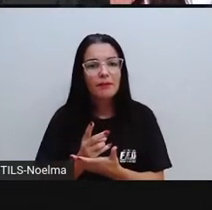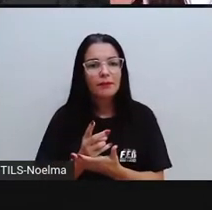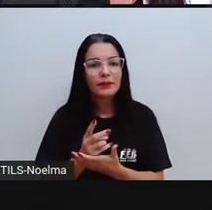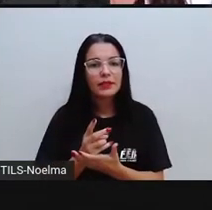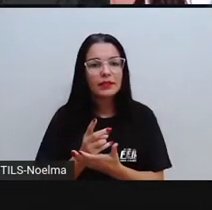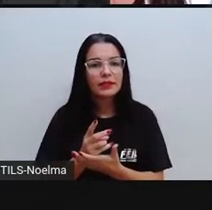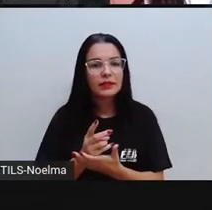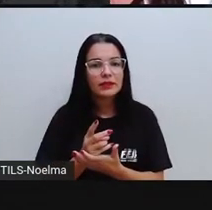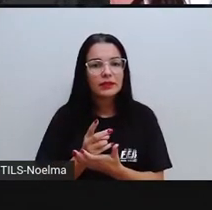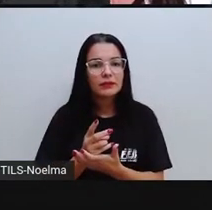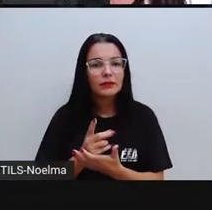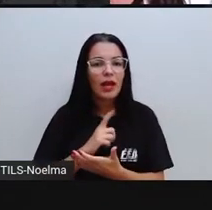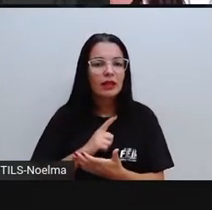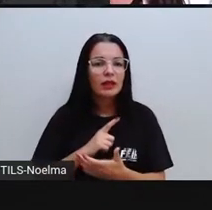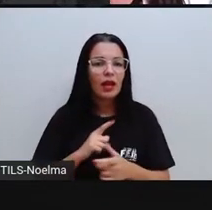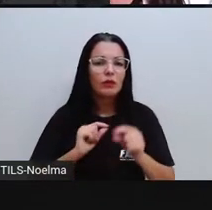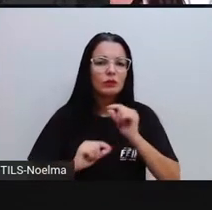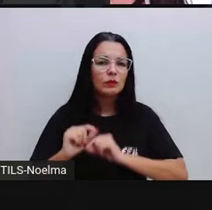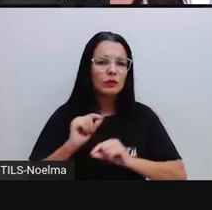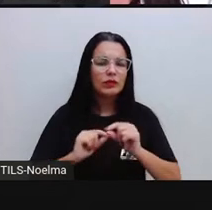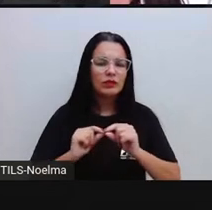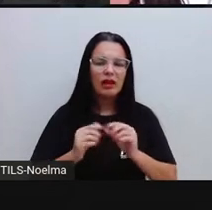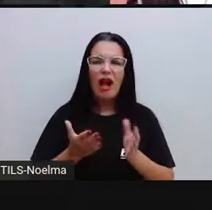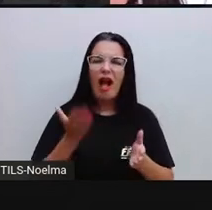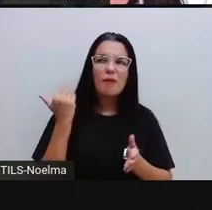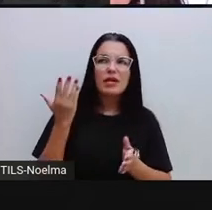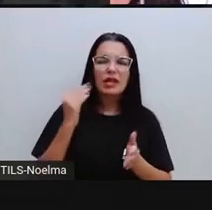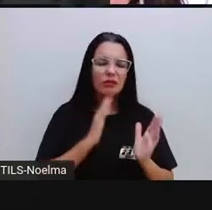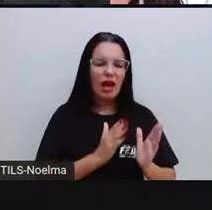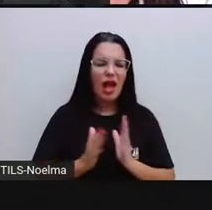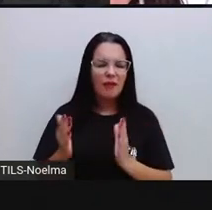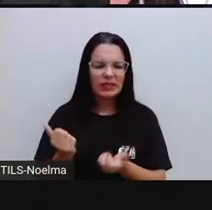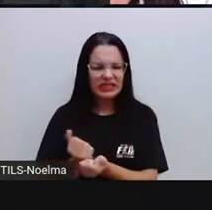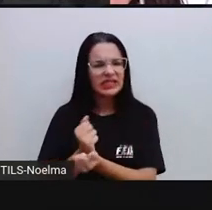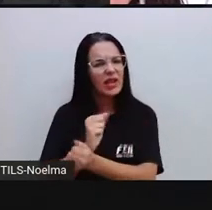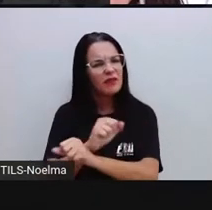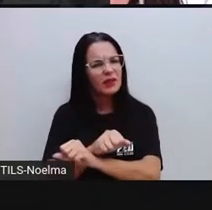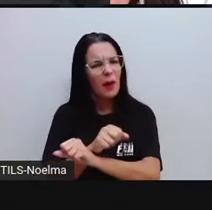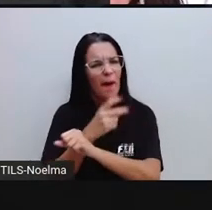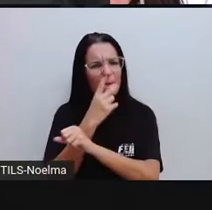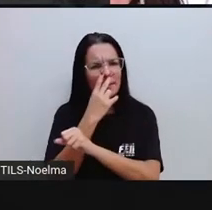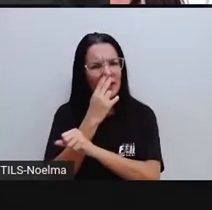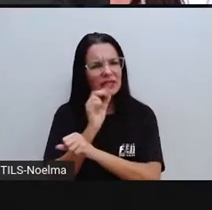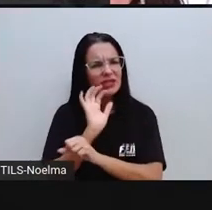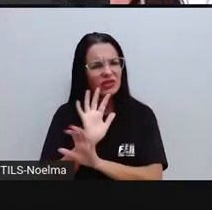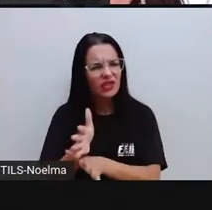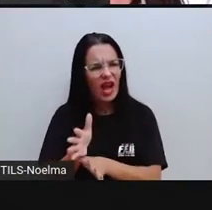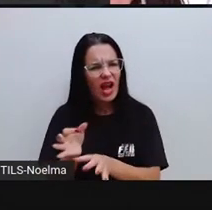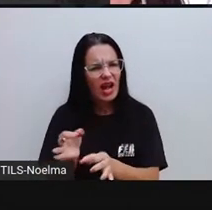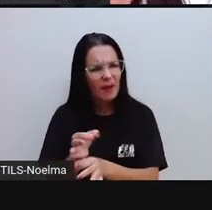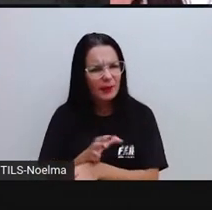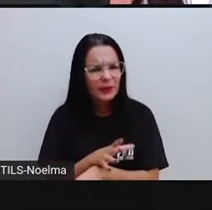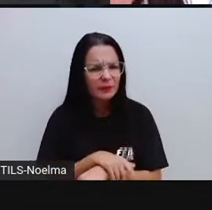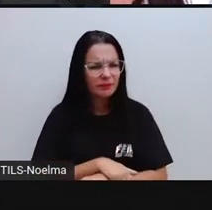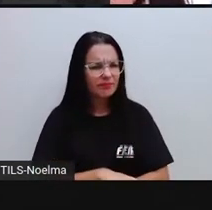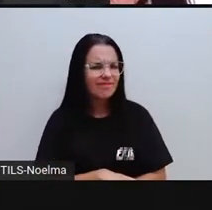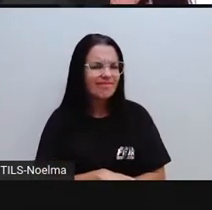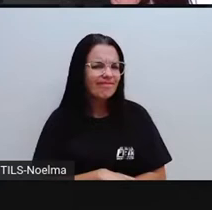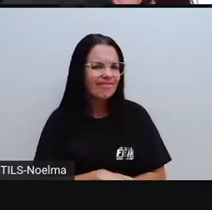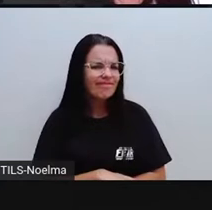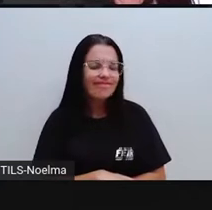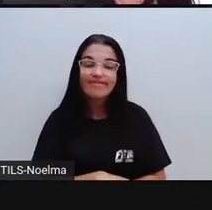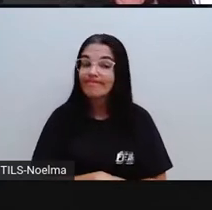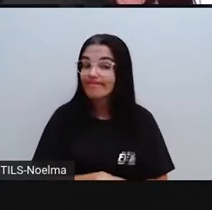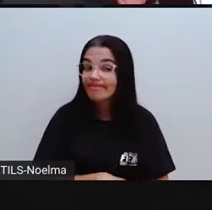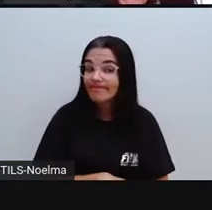se naquela época a escravidão havia acabado? Se a gente for analisar por esse cenário, é